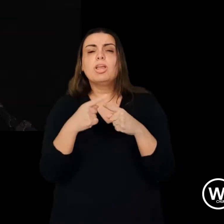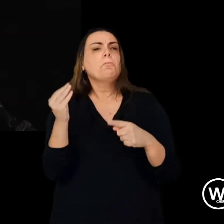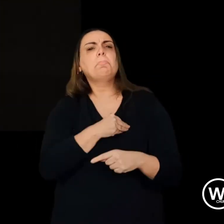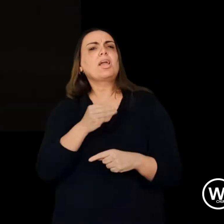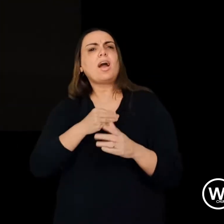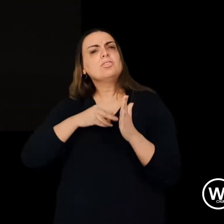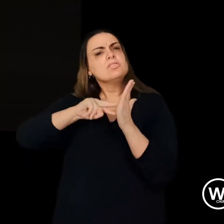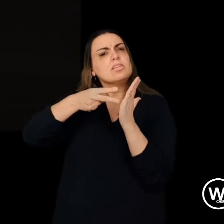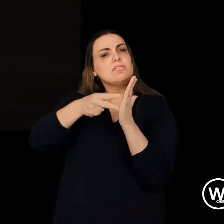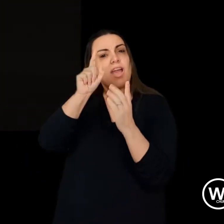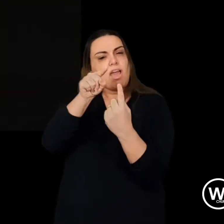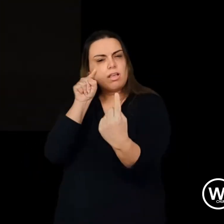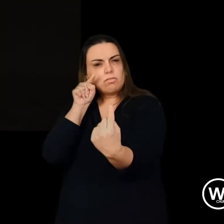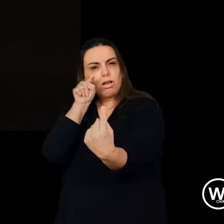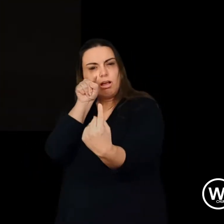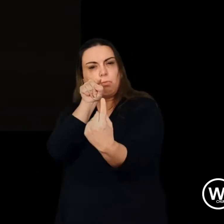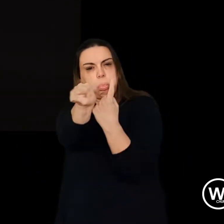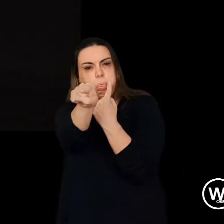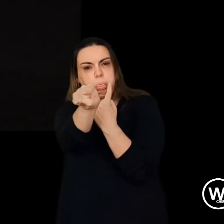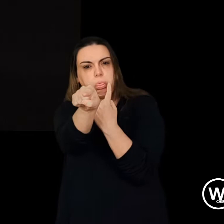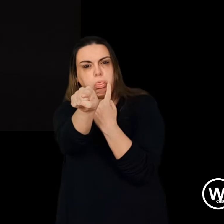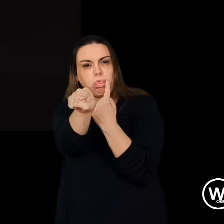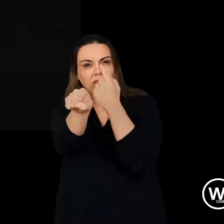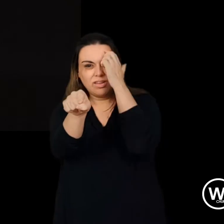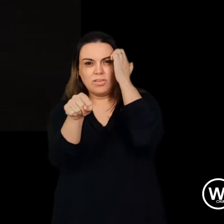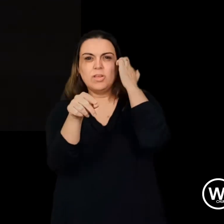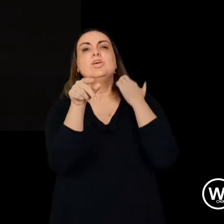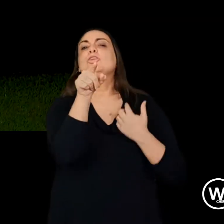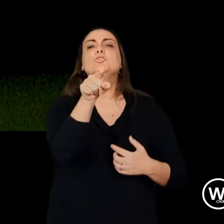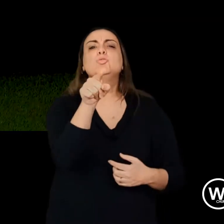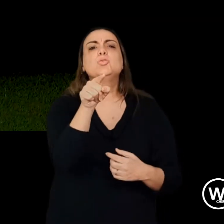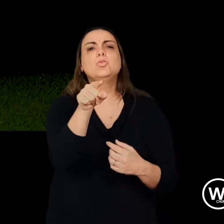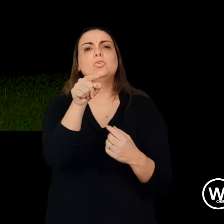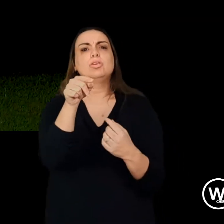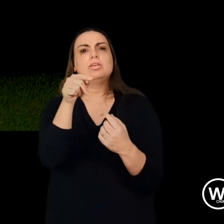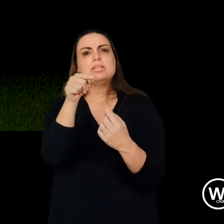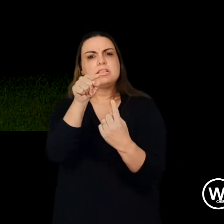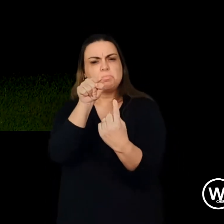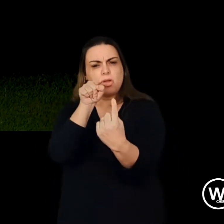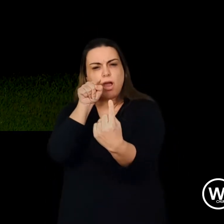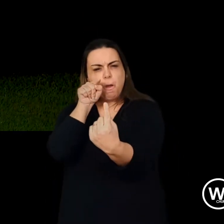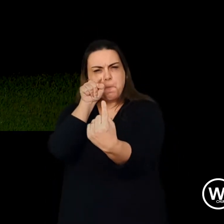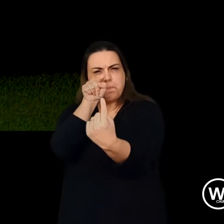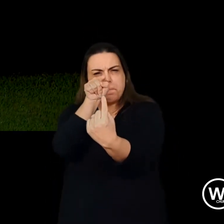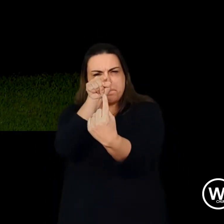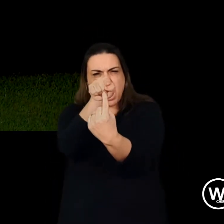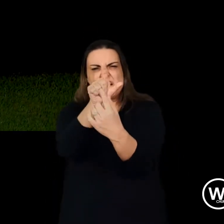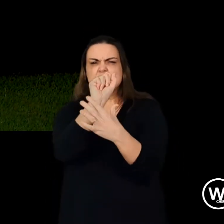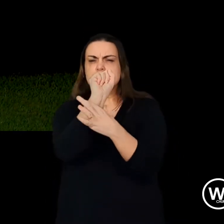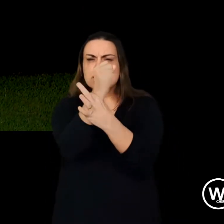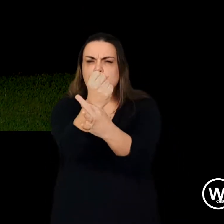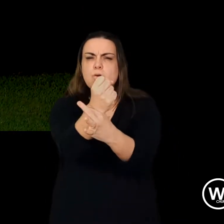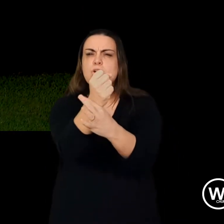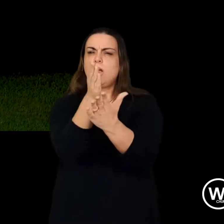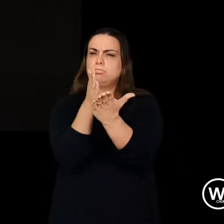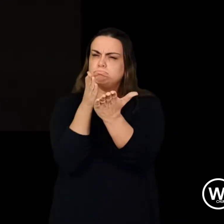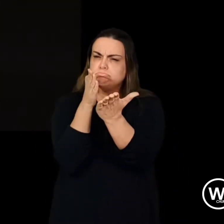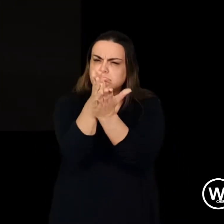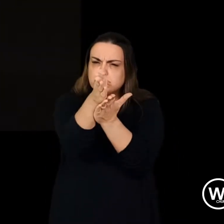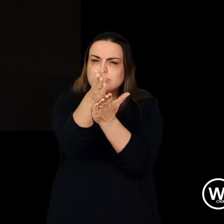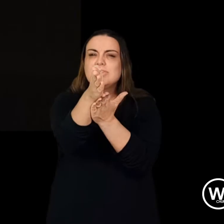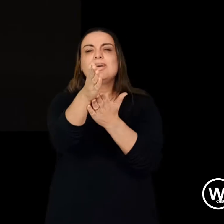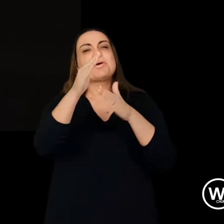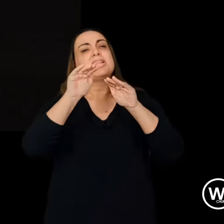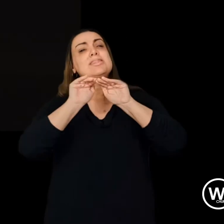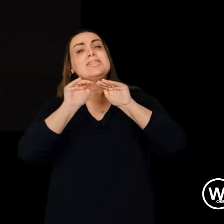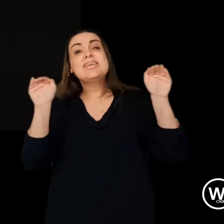alvo. E quando você tem um alvo, você tem segurança, você tem previsibilidade. Quando você tem um objetivo, as coisas ficam um